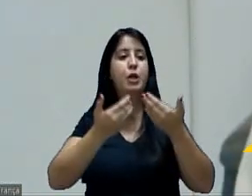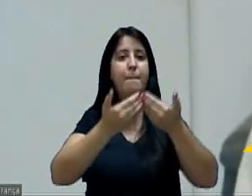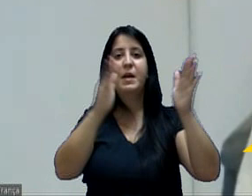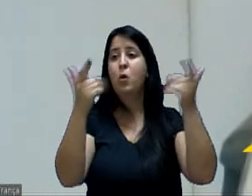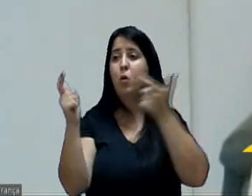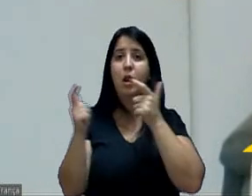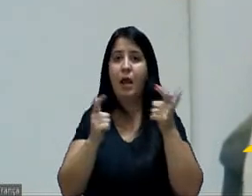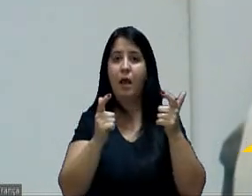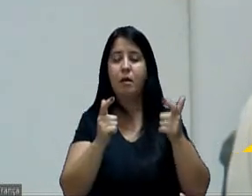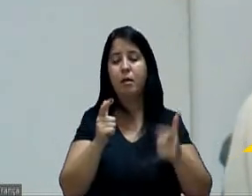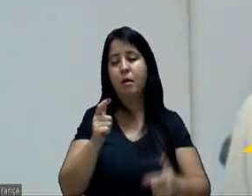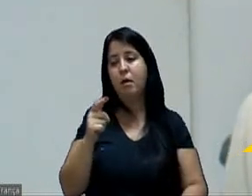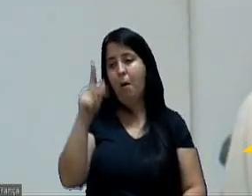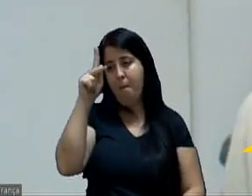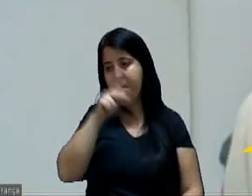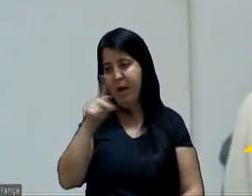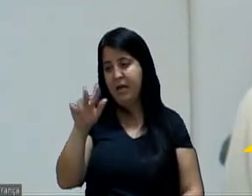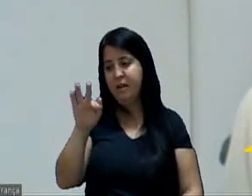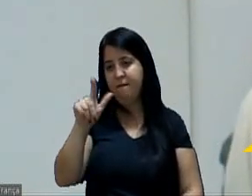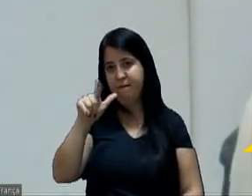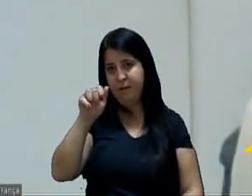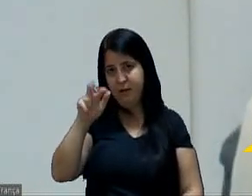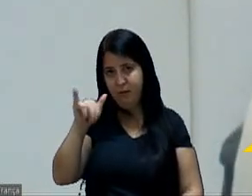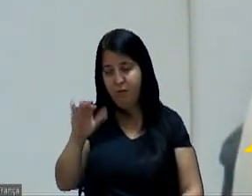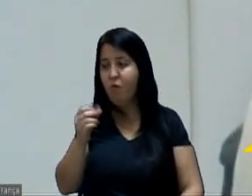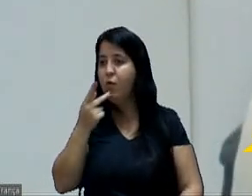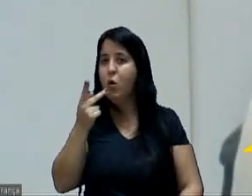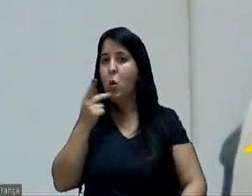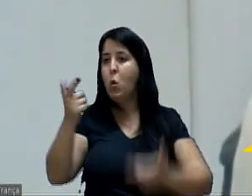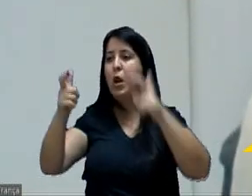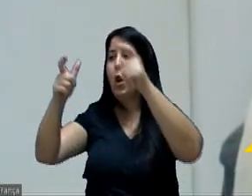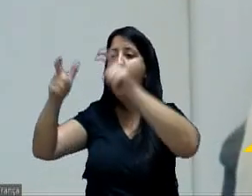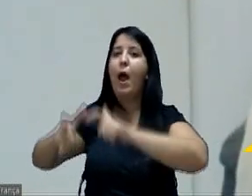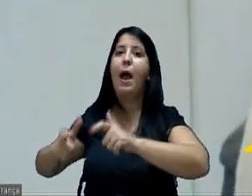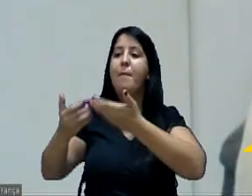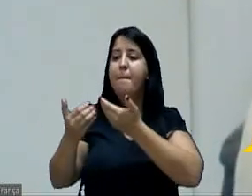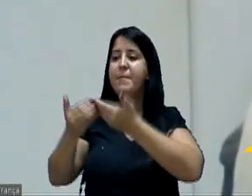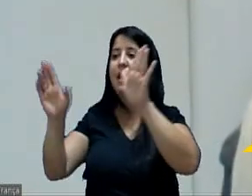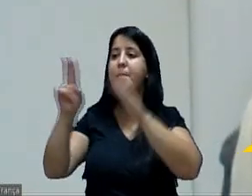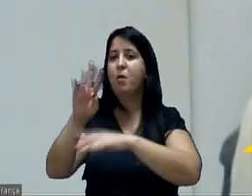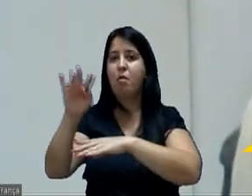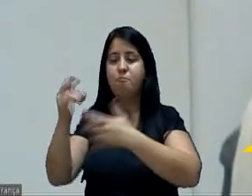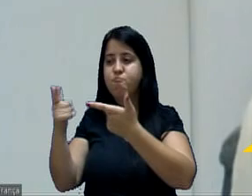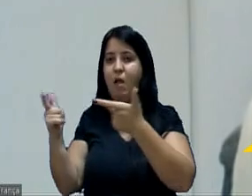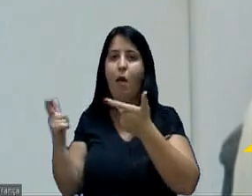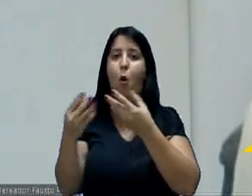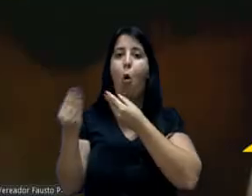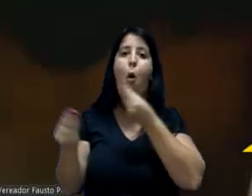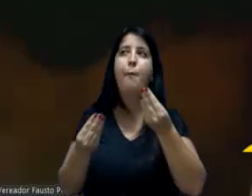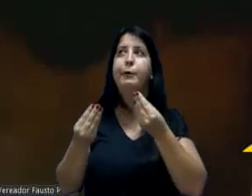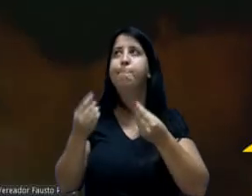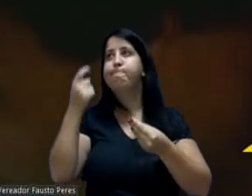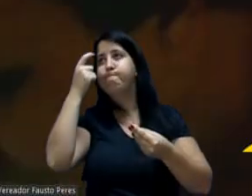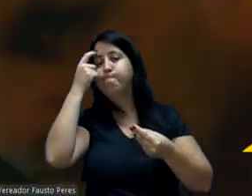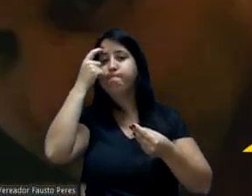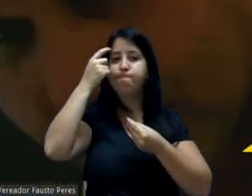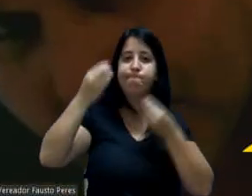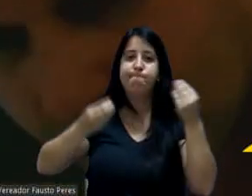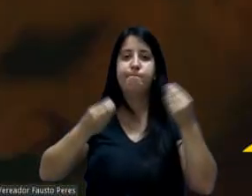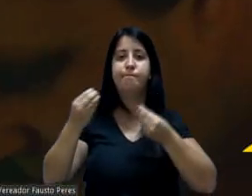mais nem espaço na Santa Casa para contratar mais leitos para UTI, tem que pensar nisso. Então nós também não podemos criar uma falsa... Meu amigo, na sessão,